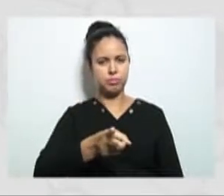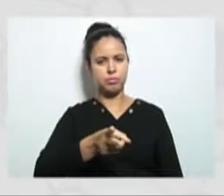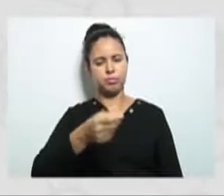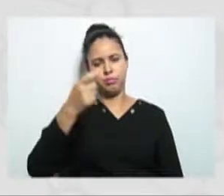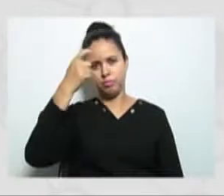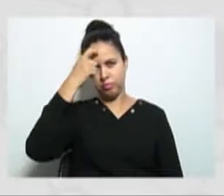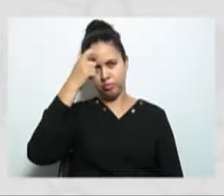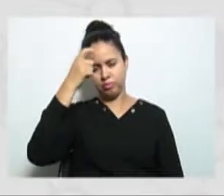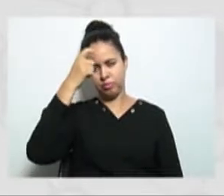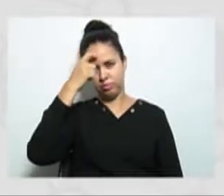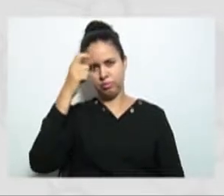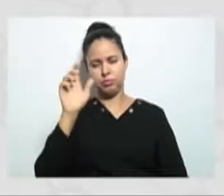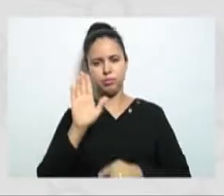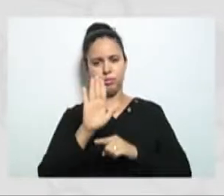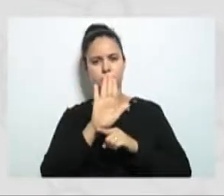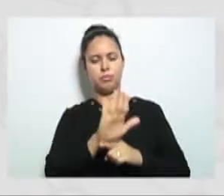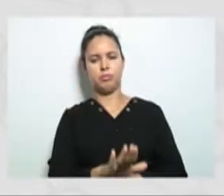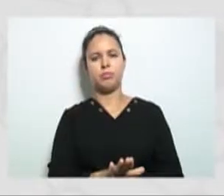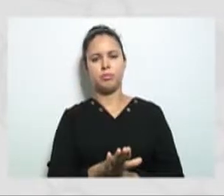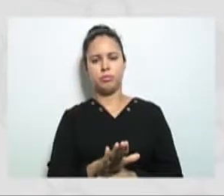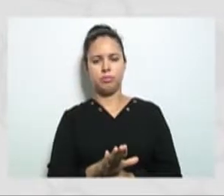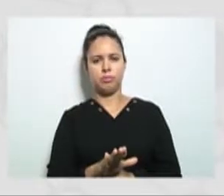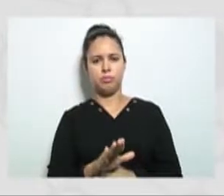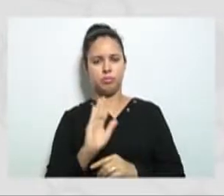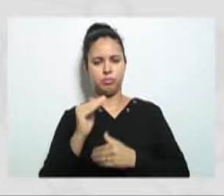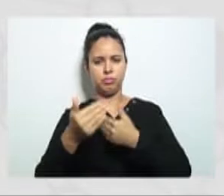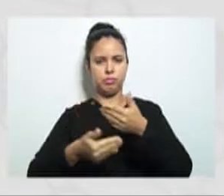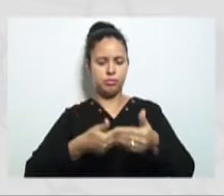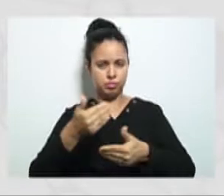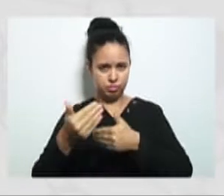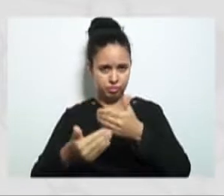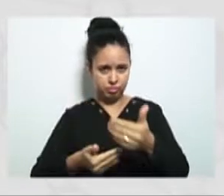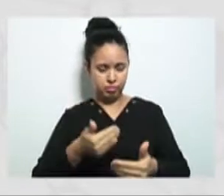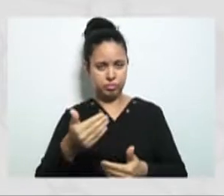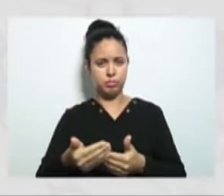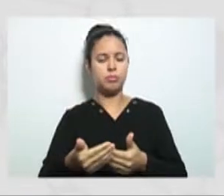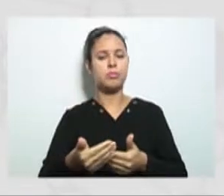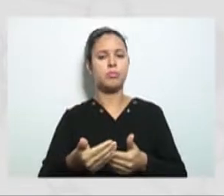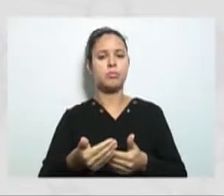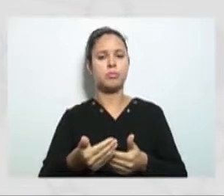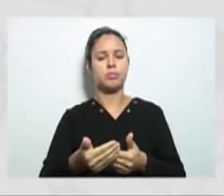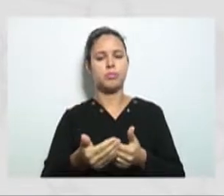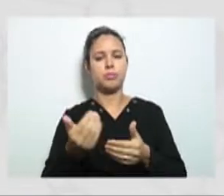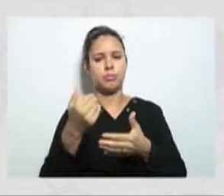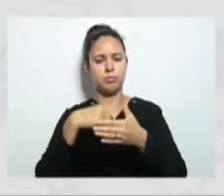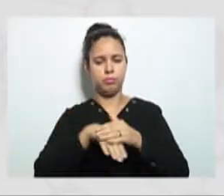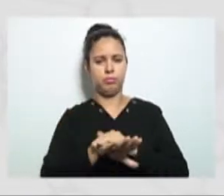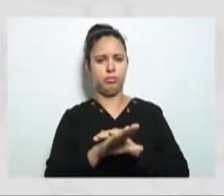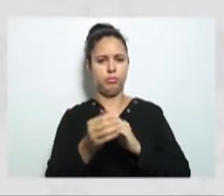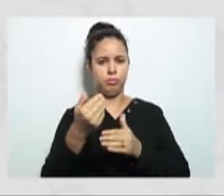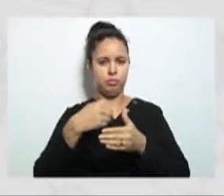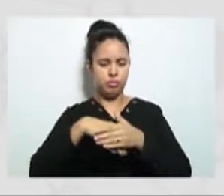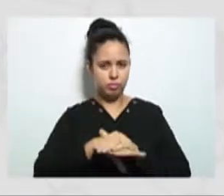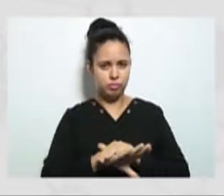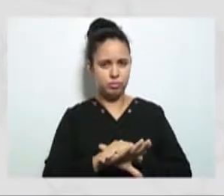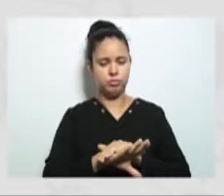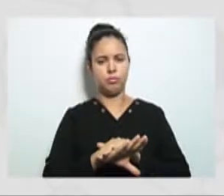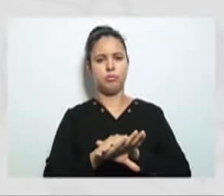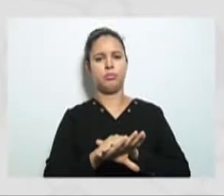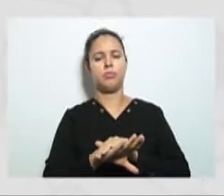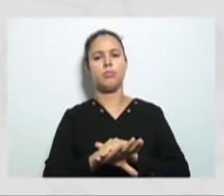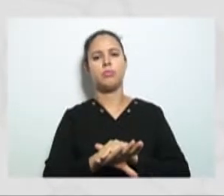vai auxiliar ali o funcionamento do meu processador. Então, aqui eu vou vou armazenar dados de programa, dados de